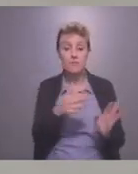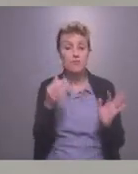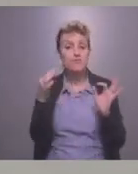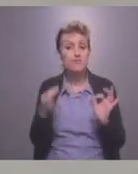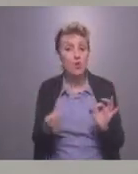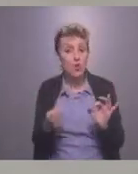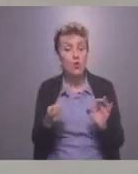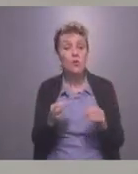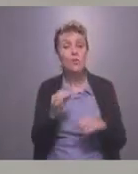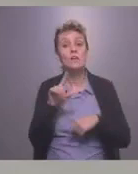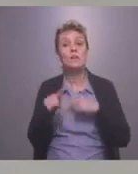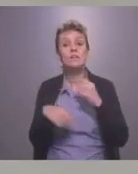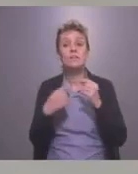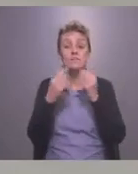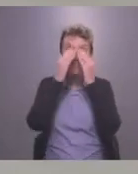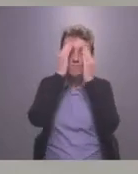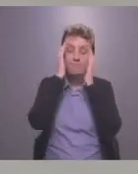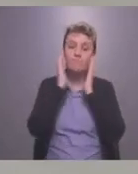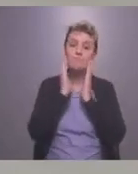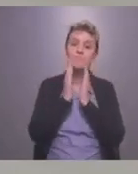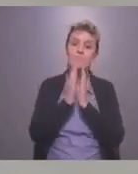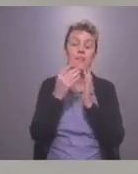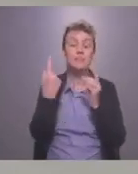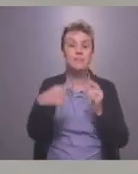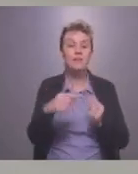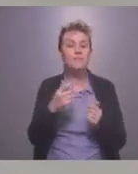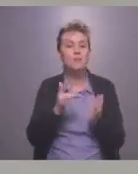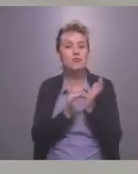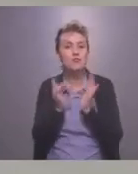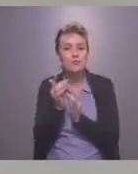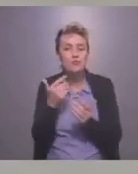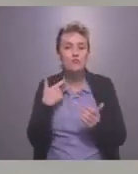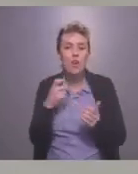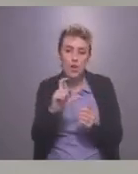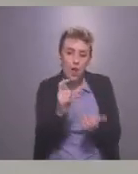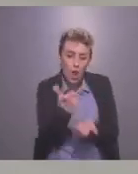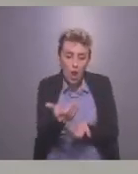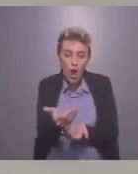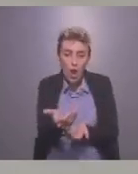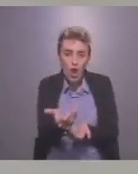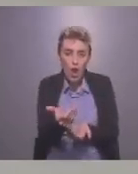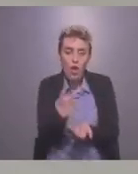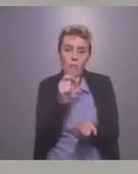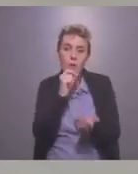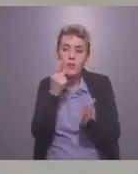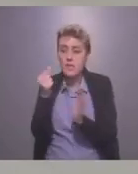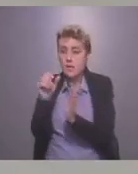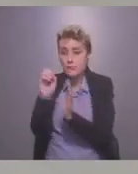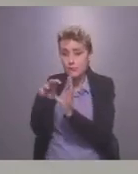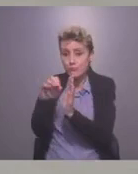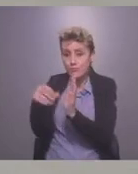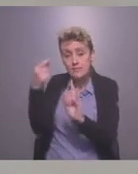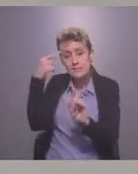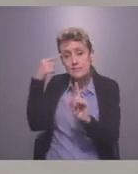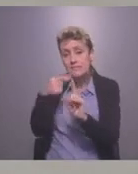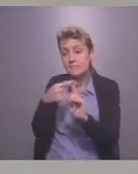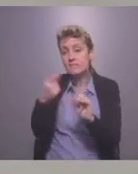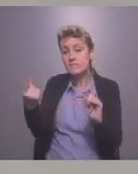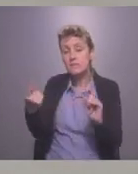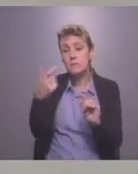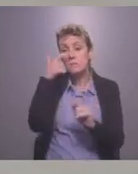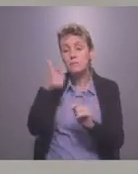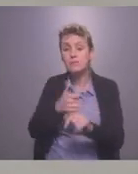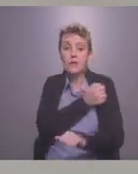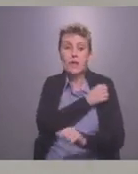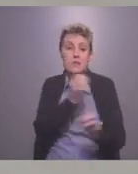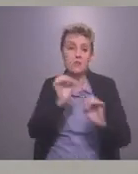podemos venerar a imagem do Menino Jesus. As ofertas que deixarmos destinam-se aos irmãos sem